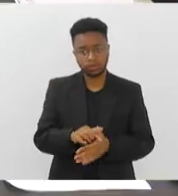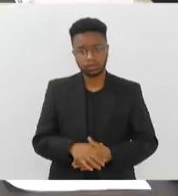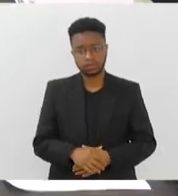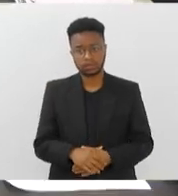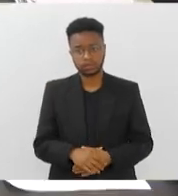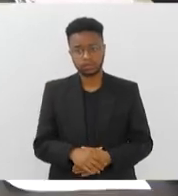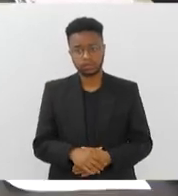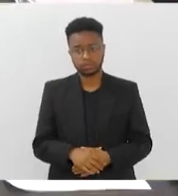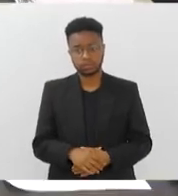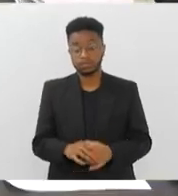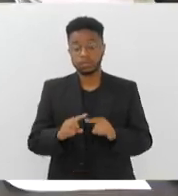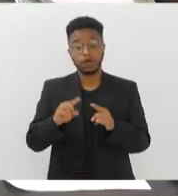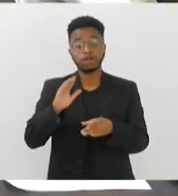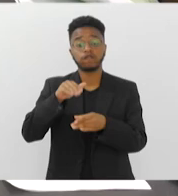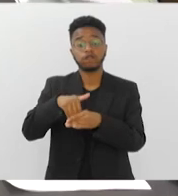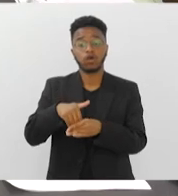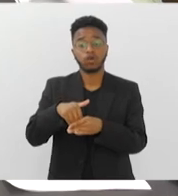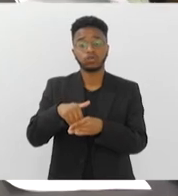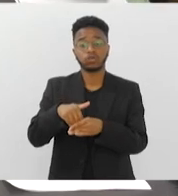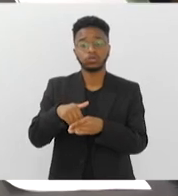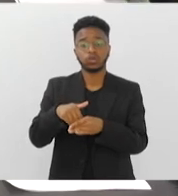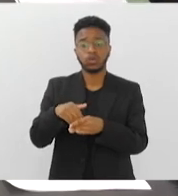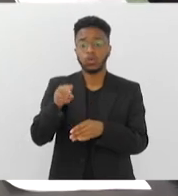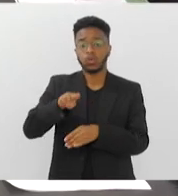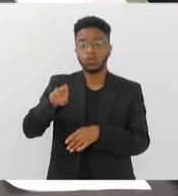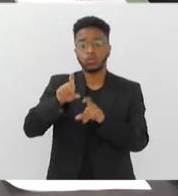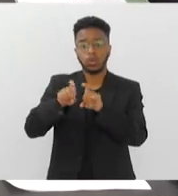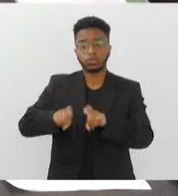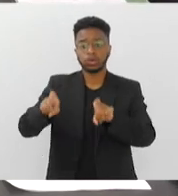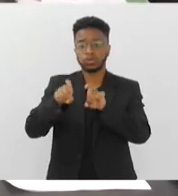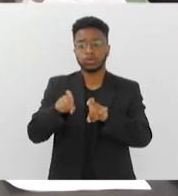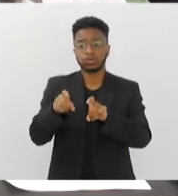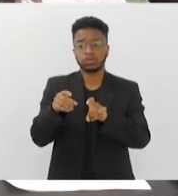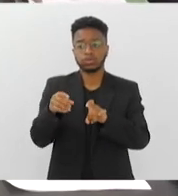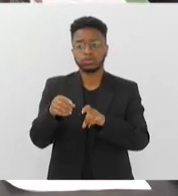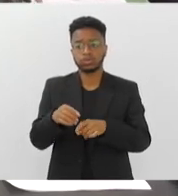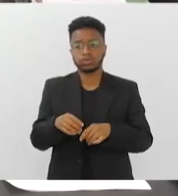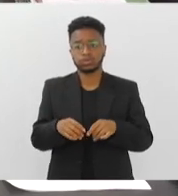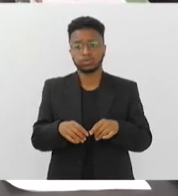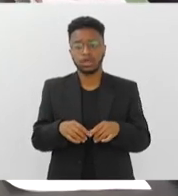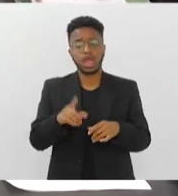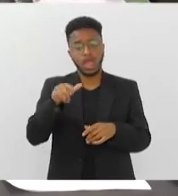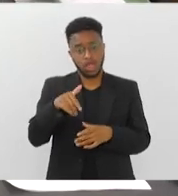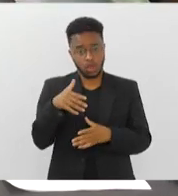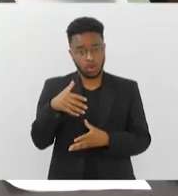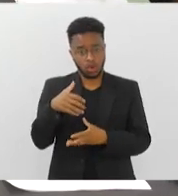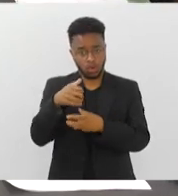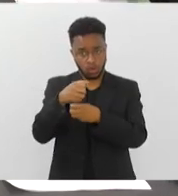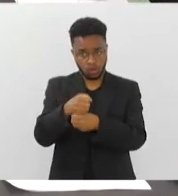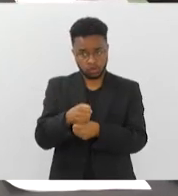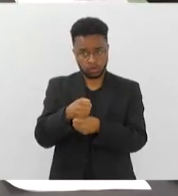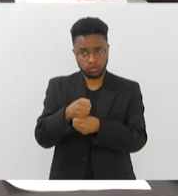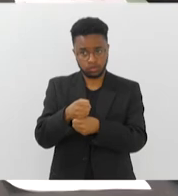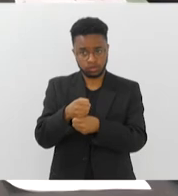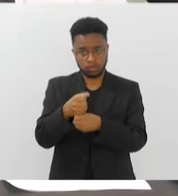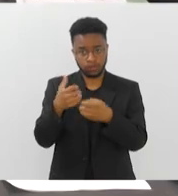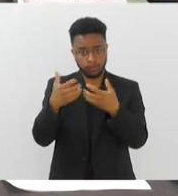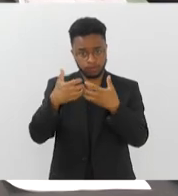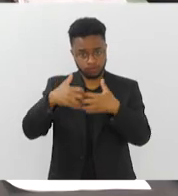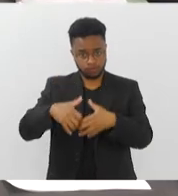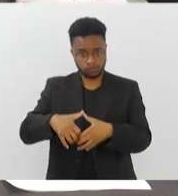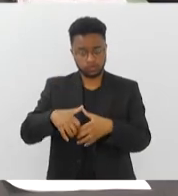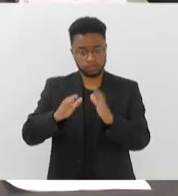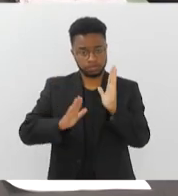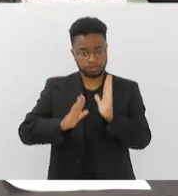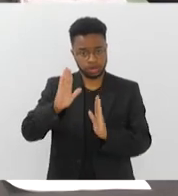Mas verdade, a votação eletrônica, contador eleitoral... É o contador. Luiz Paulo, o que ele quer dizer, deputado. Assim, é o contador... Que funciona na eleição. Que funciona na